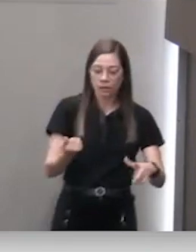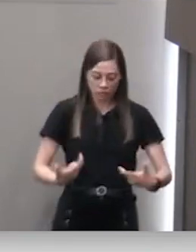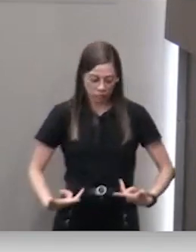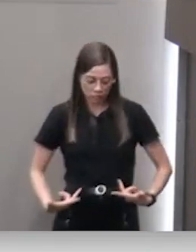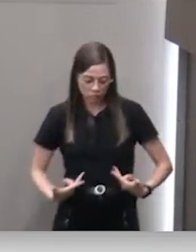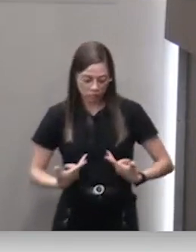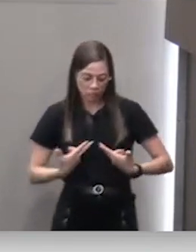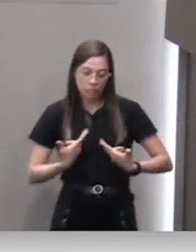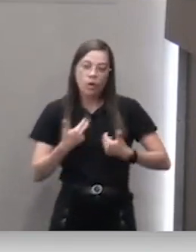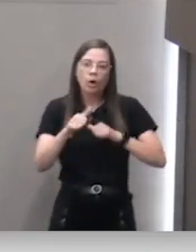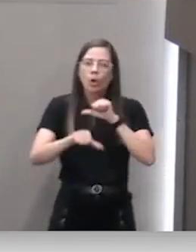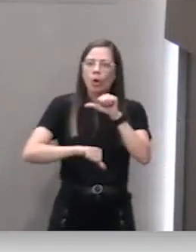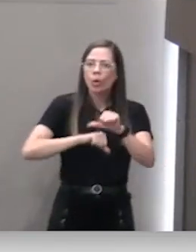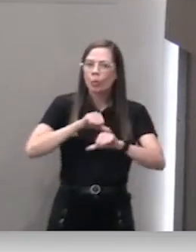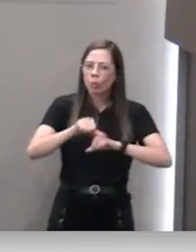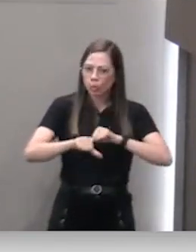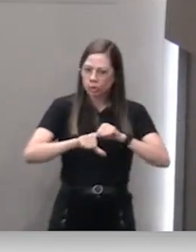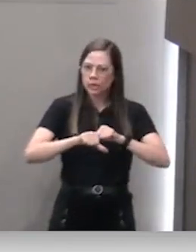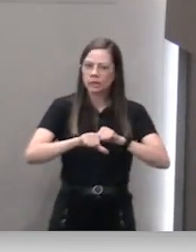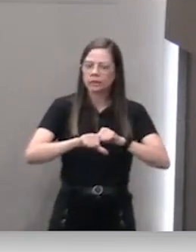de mudança de sexo.